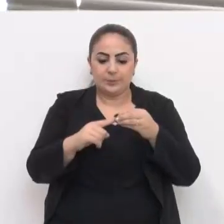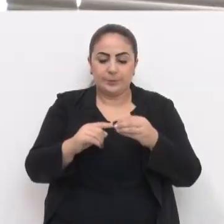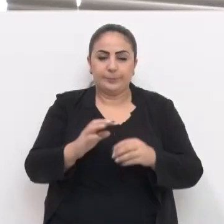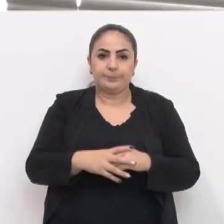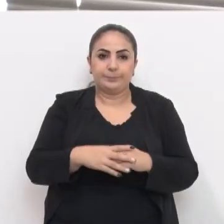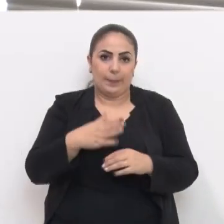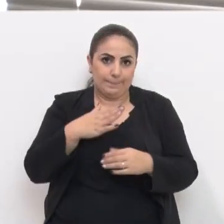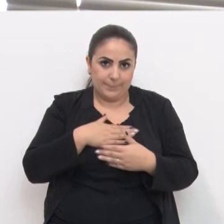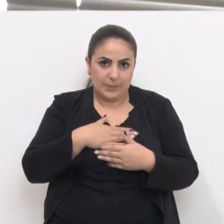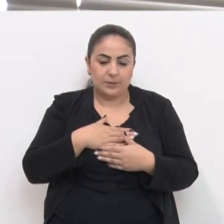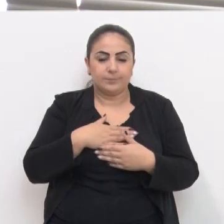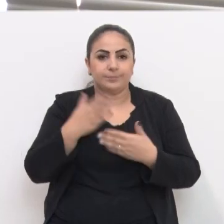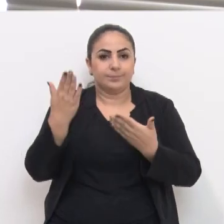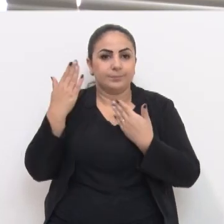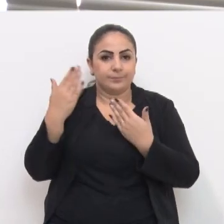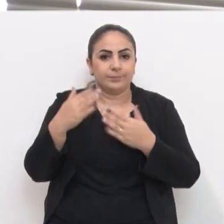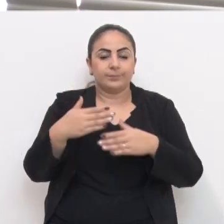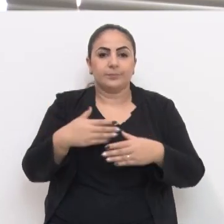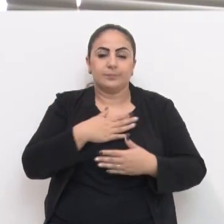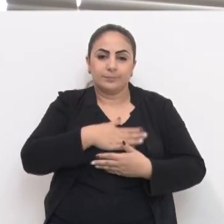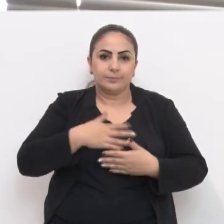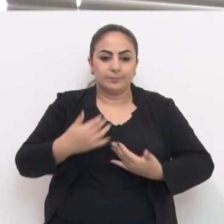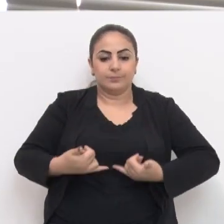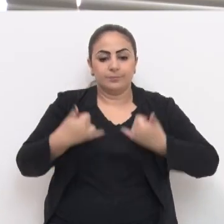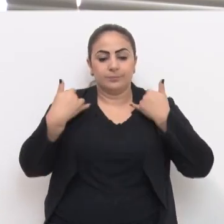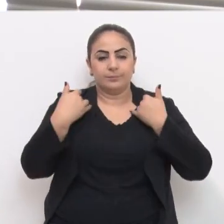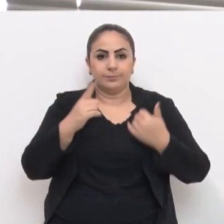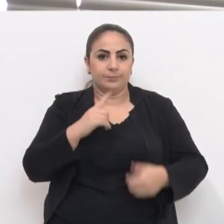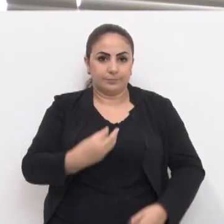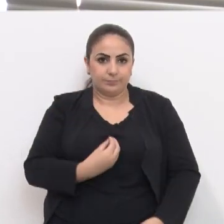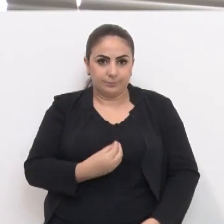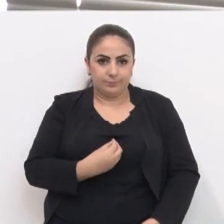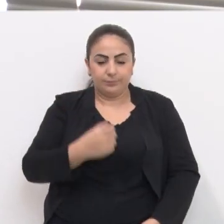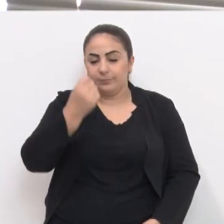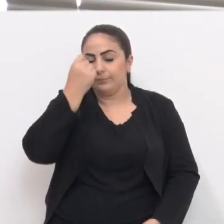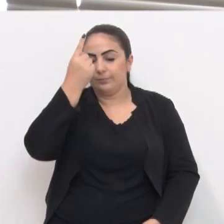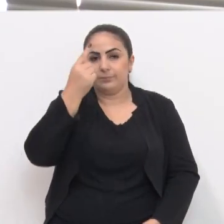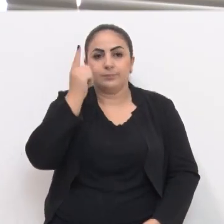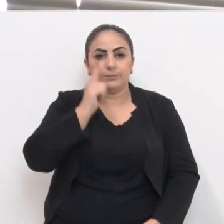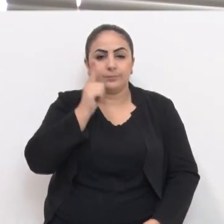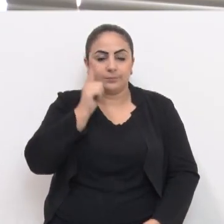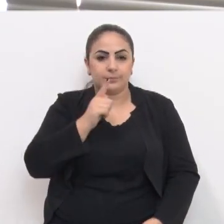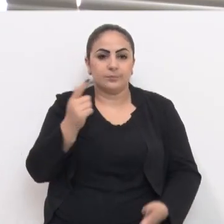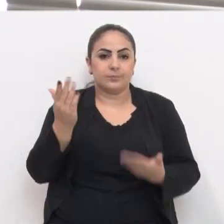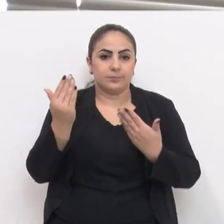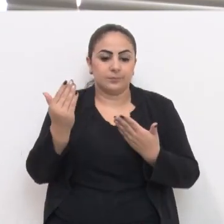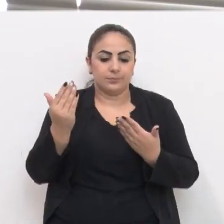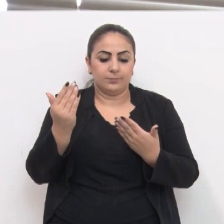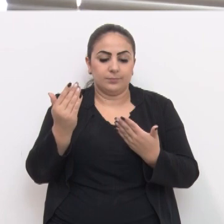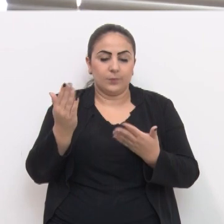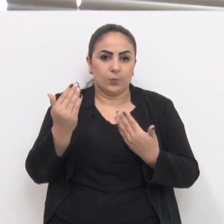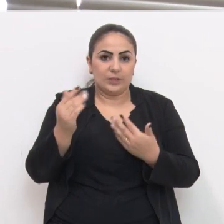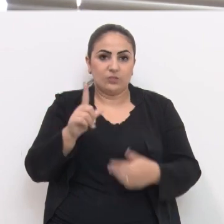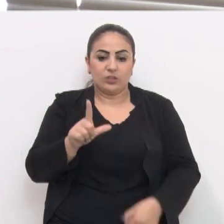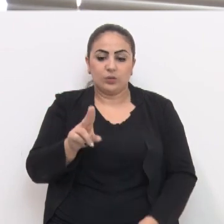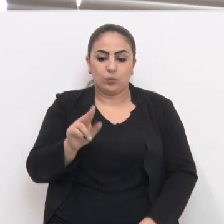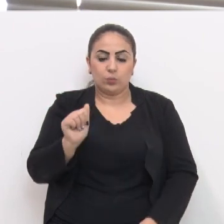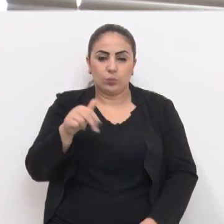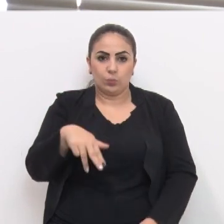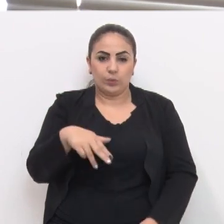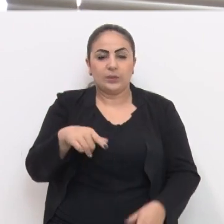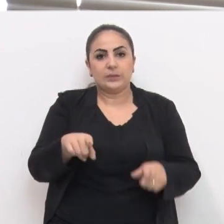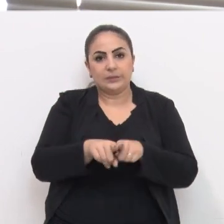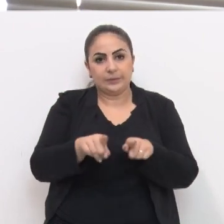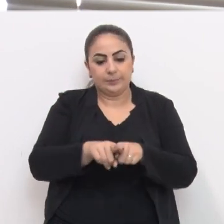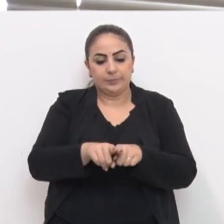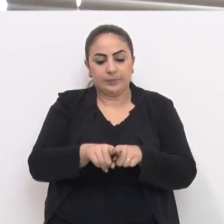mim, foi uma honra, um prazer, né, ter tido a ideia de homenagear o Luan. E